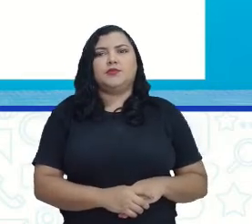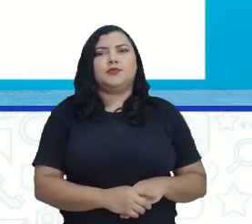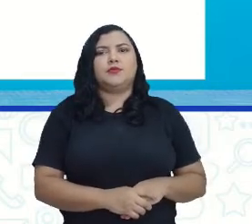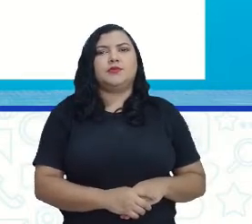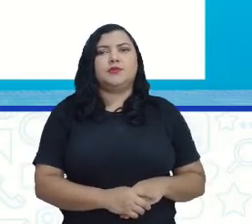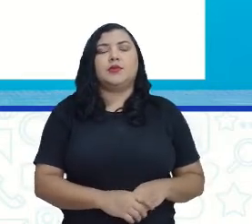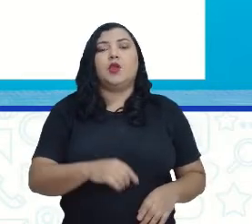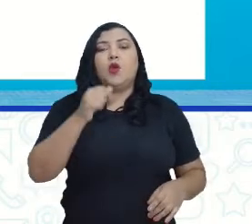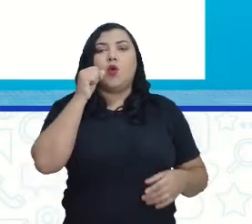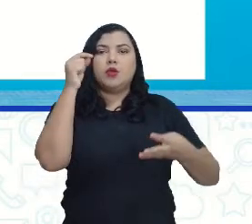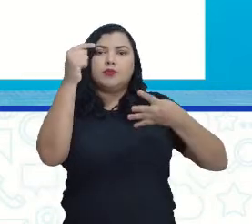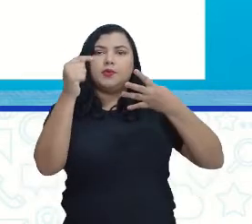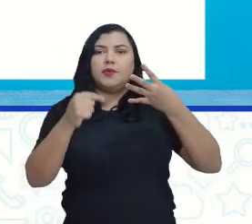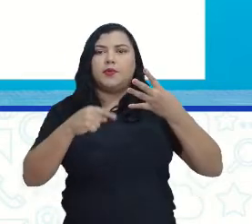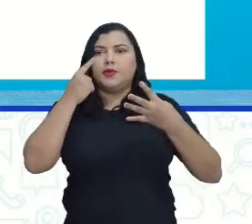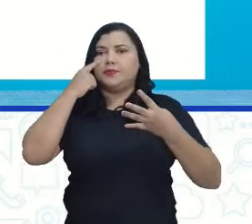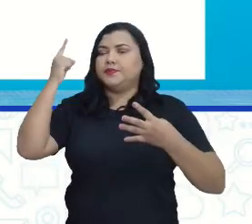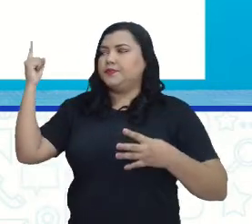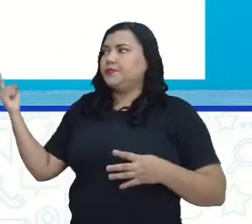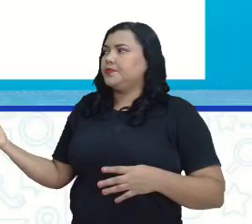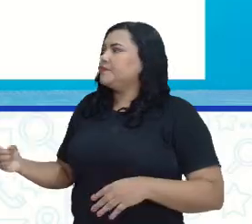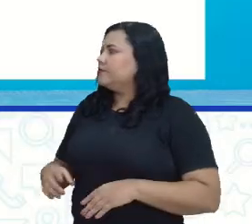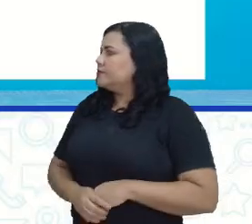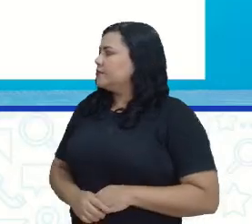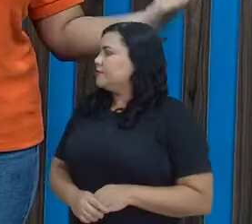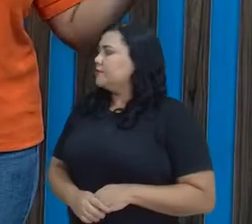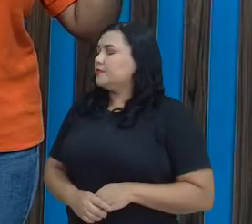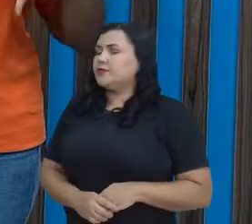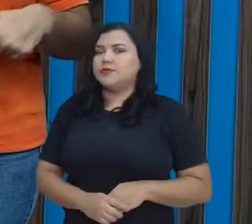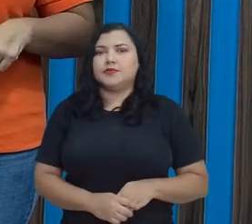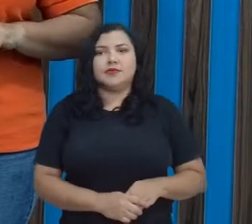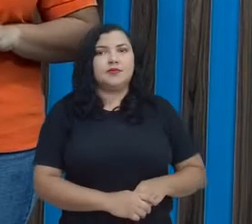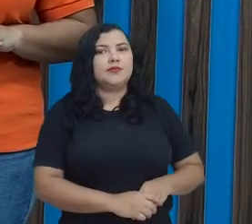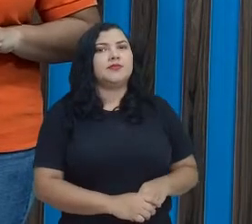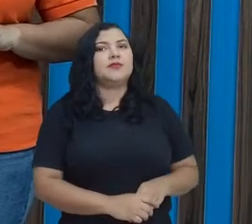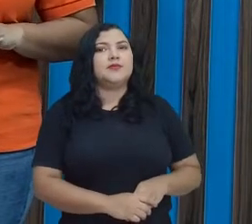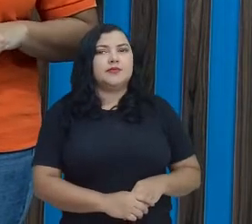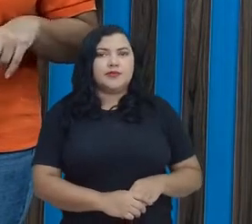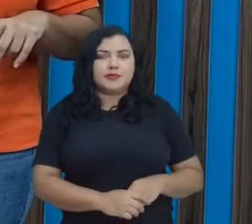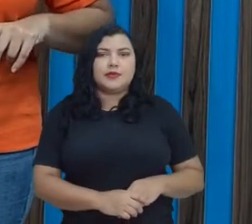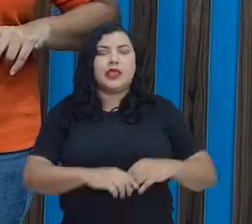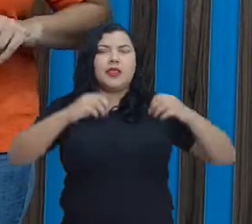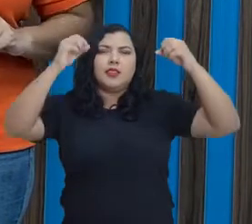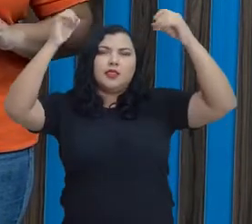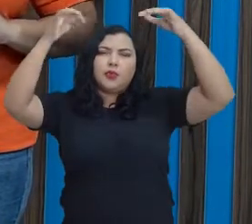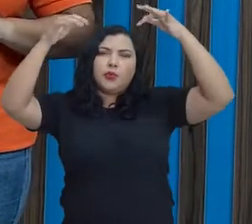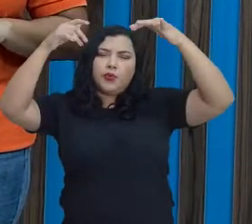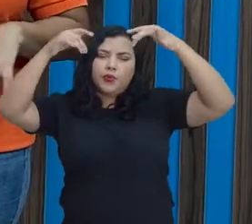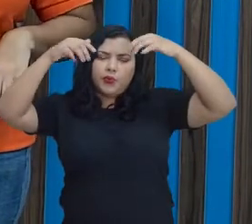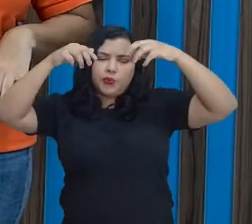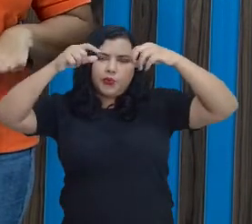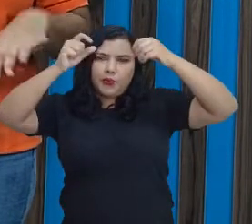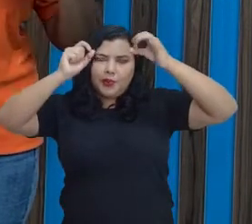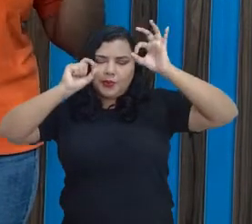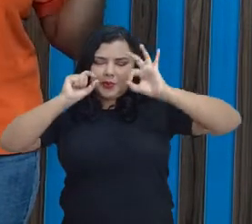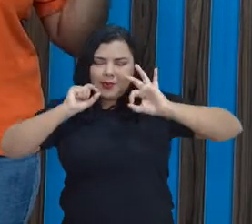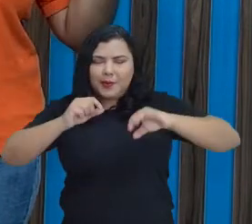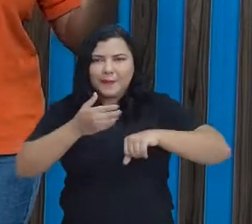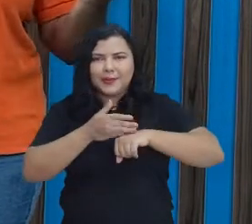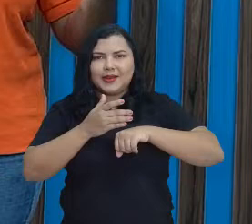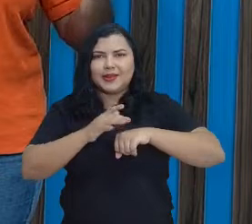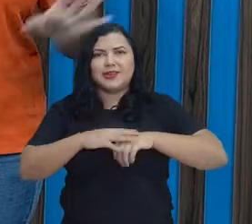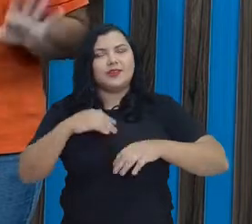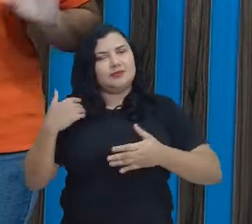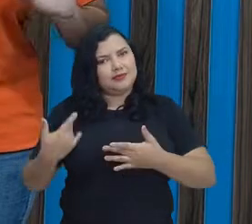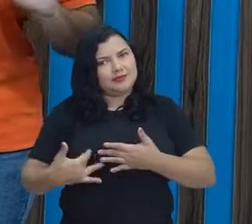amanhecer, anoitecer. Então, anoiteceu muito cedo, nevou durante o dia, e assim